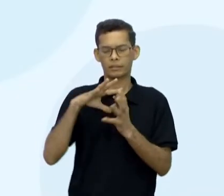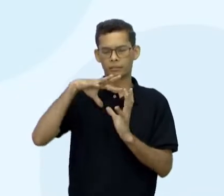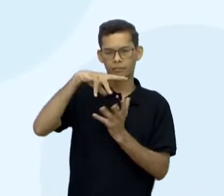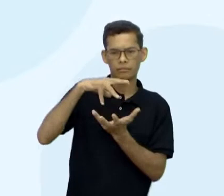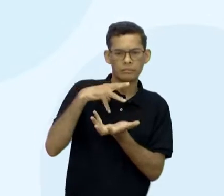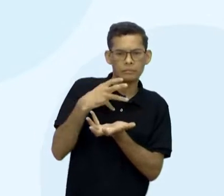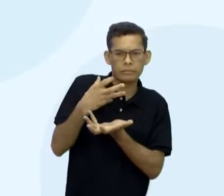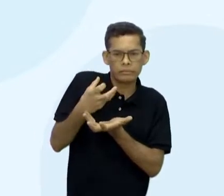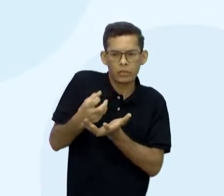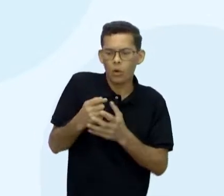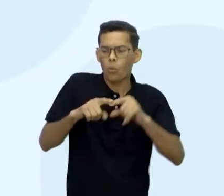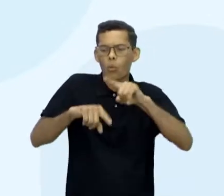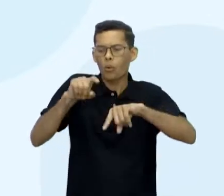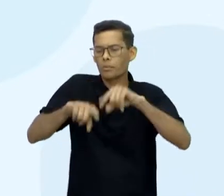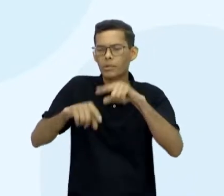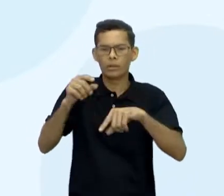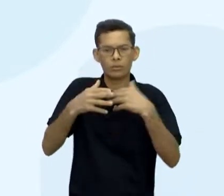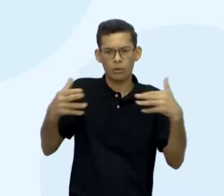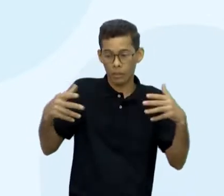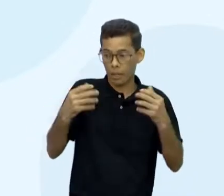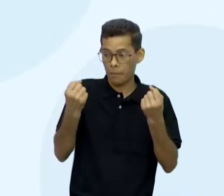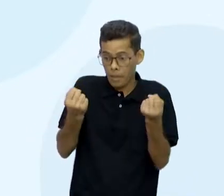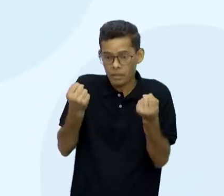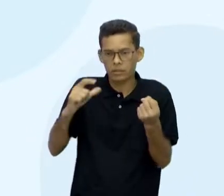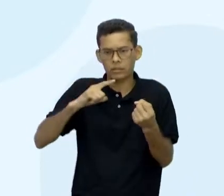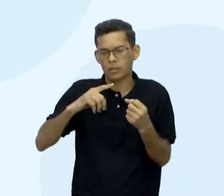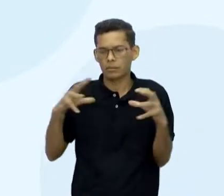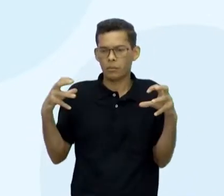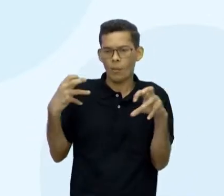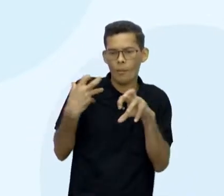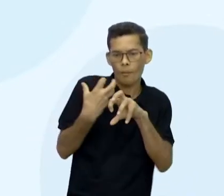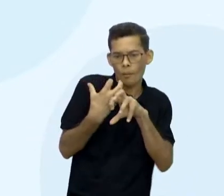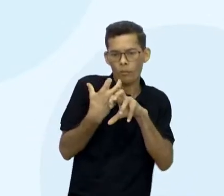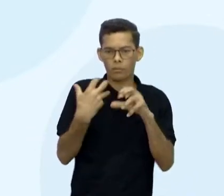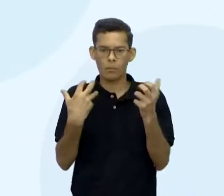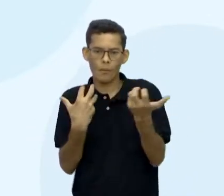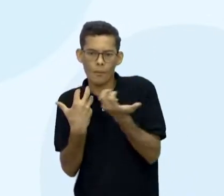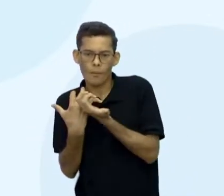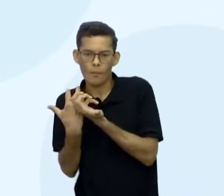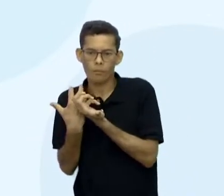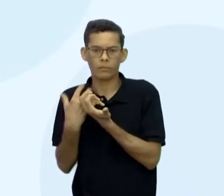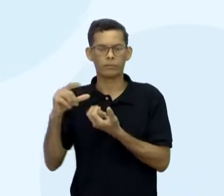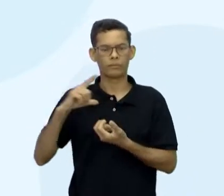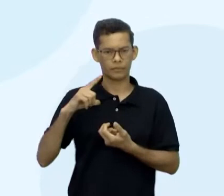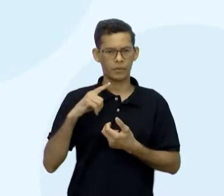massa se atrai. É verdade. O fato de não